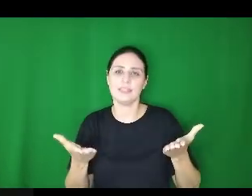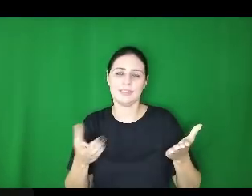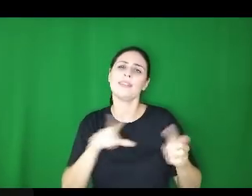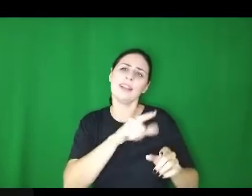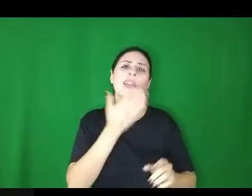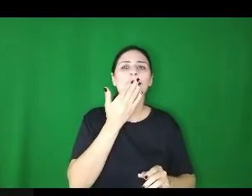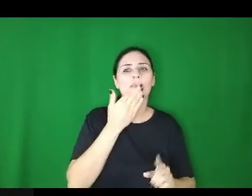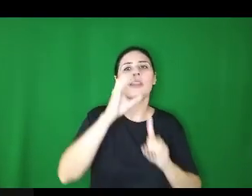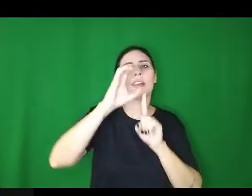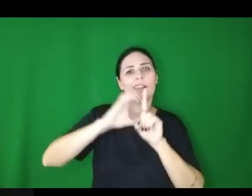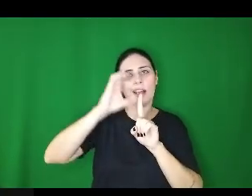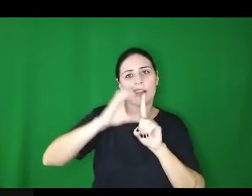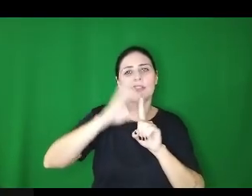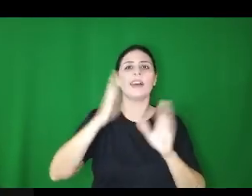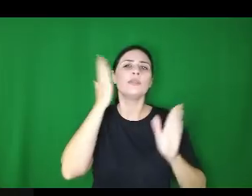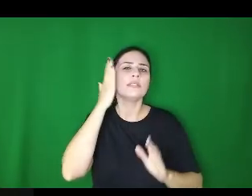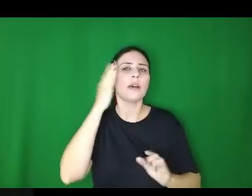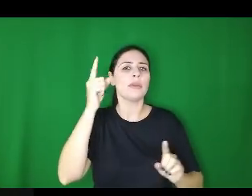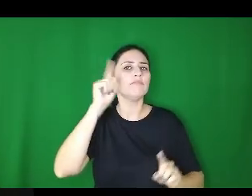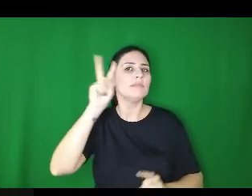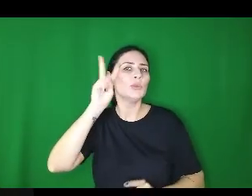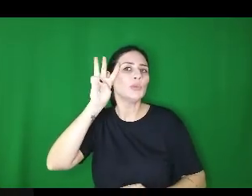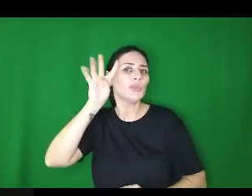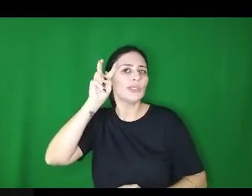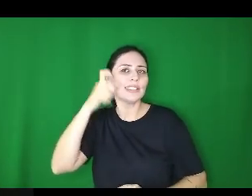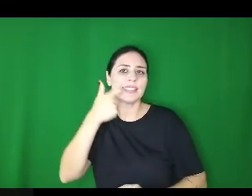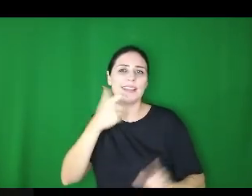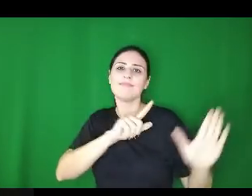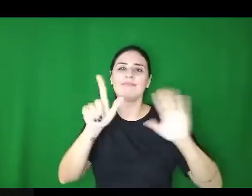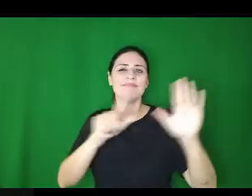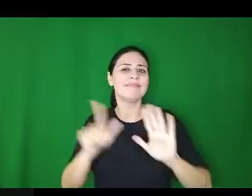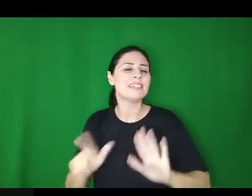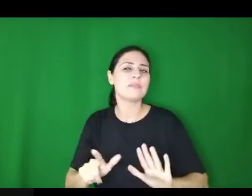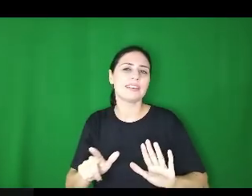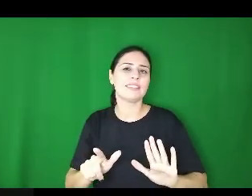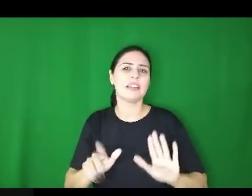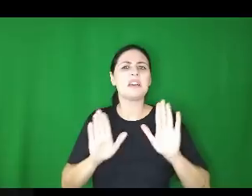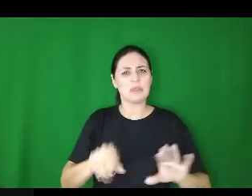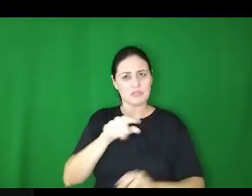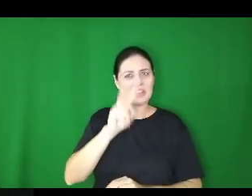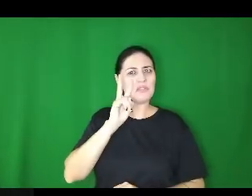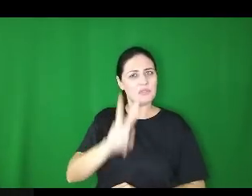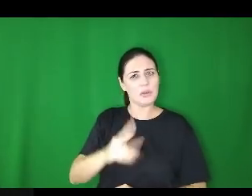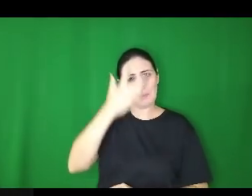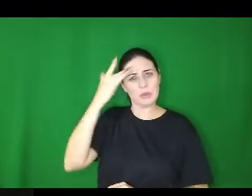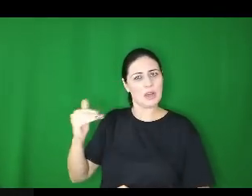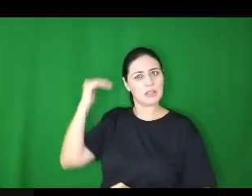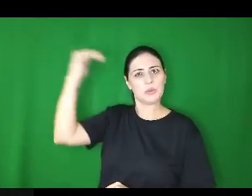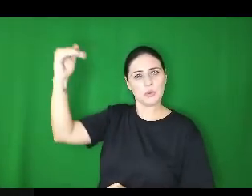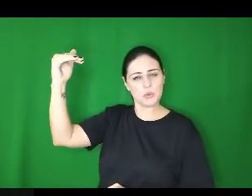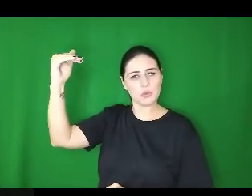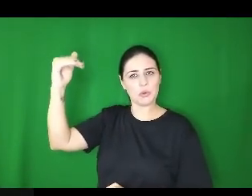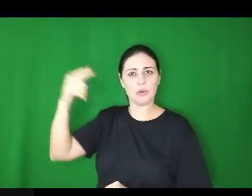pode ser significativo agora, mas se ele não tiver, num outro momento, essa aprendizagem vai acontecendo. Ou identificar e nomear